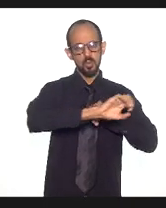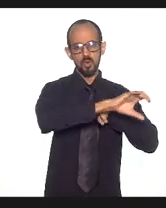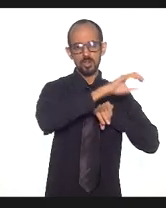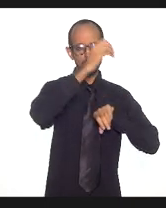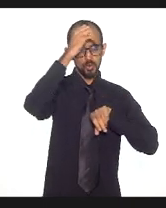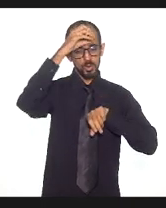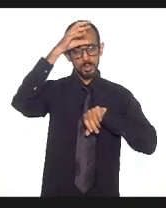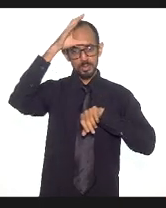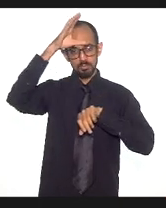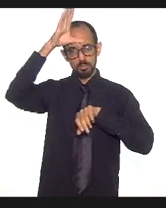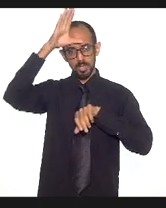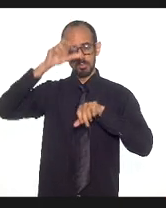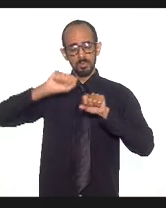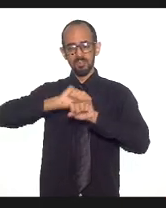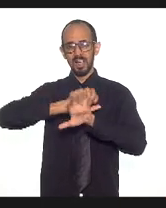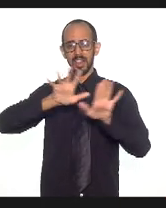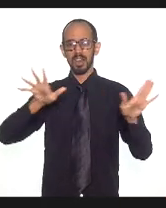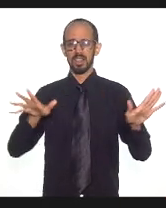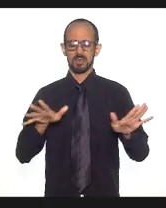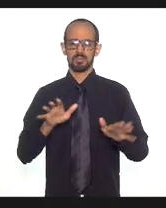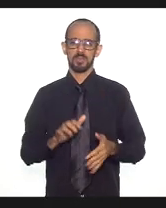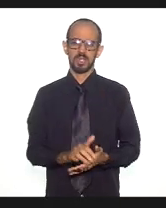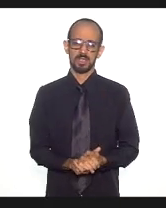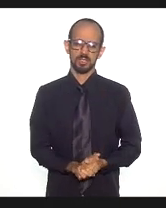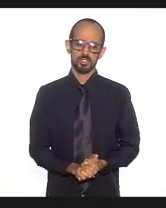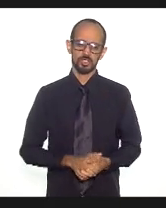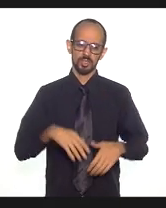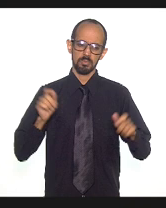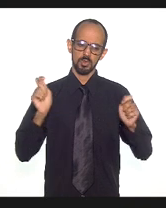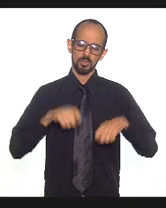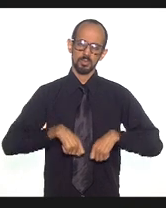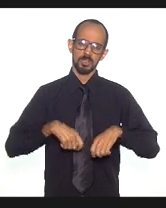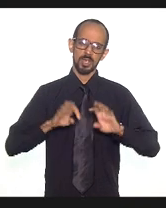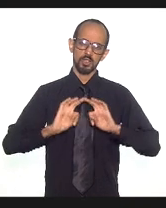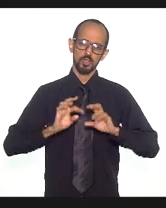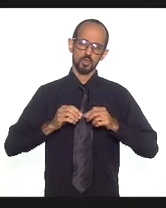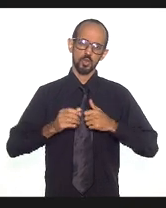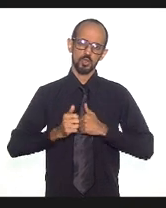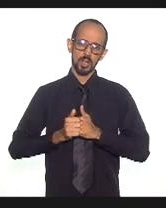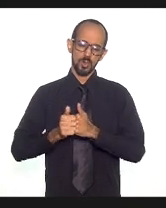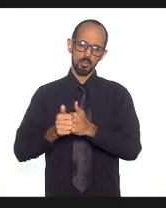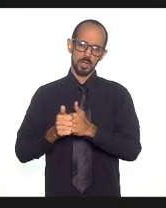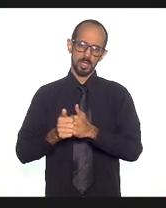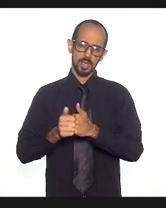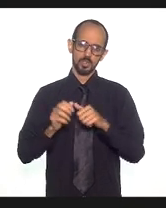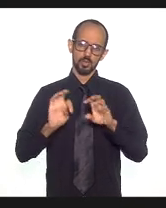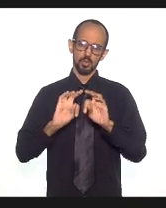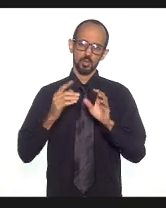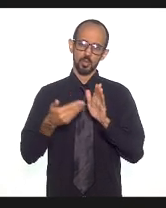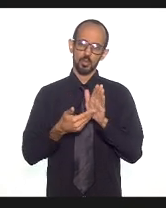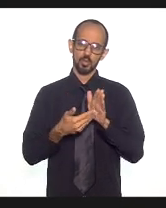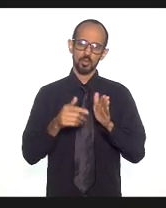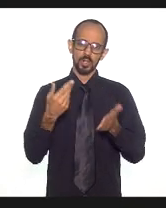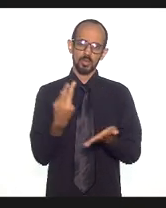E dar transparência e possibilidade de todos acompanharem tudo o que está acontecendo dentro da